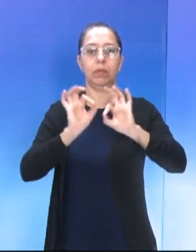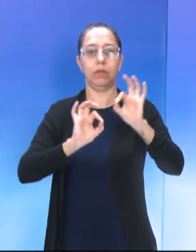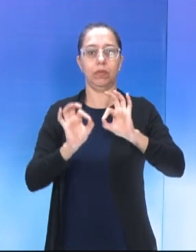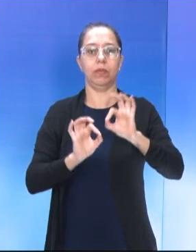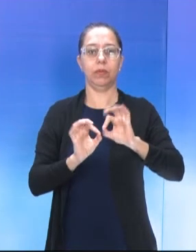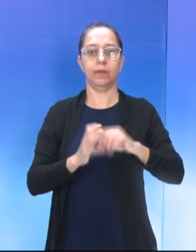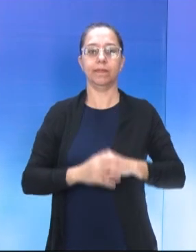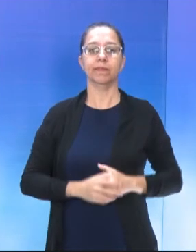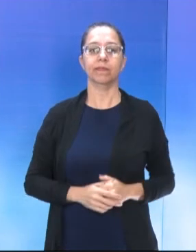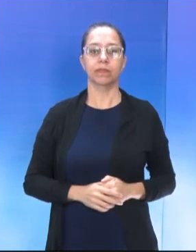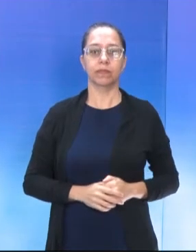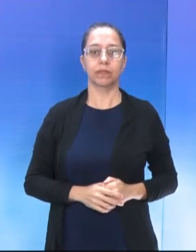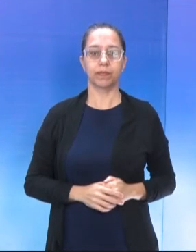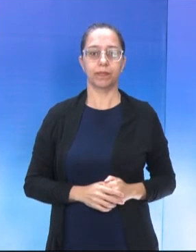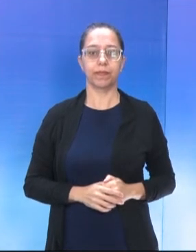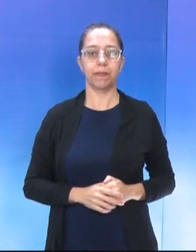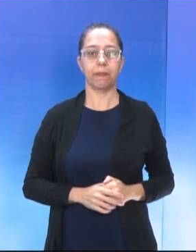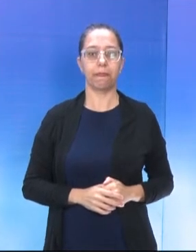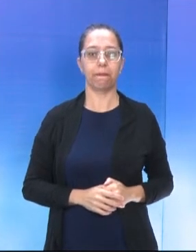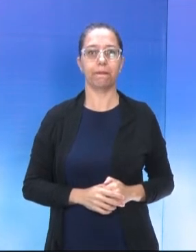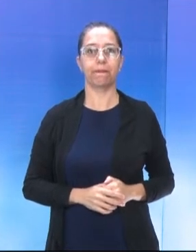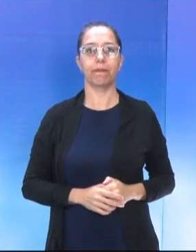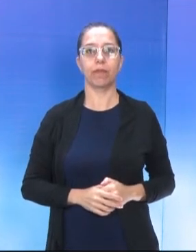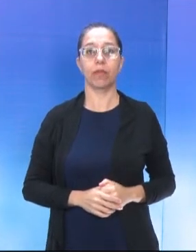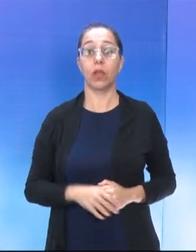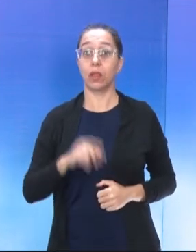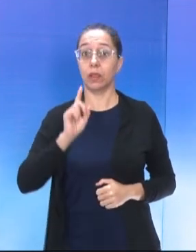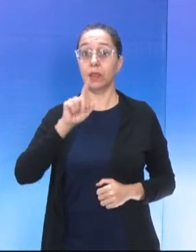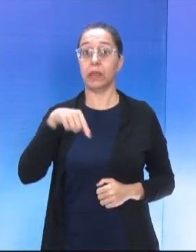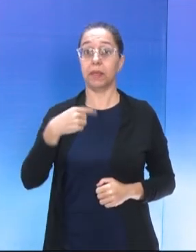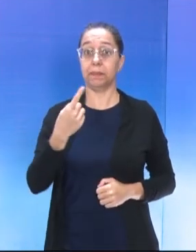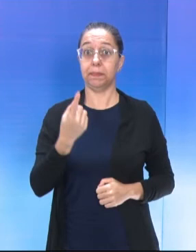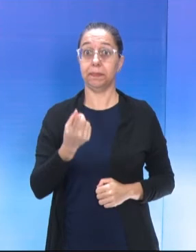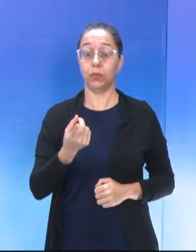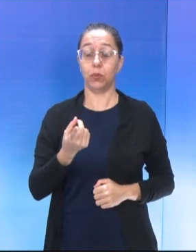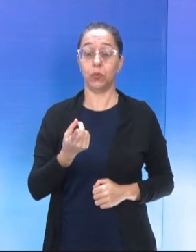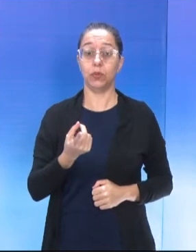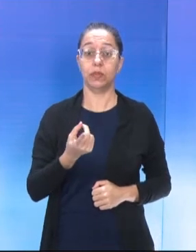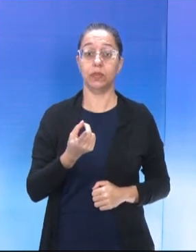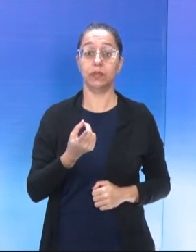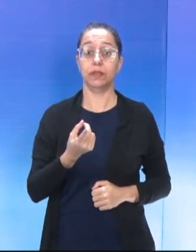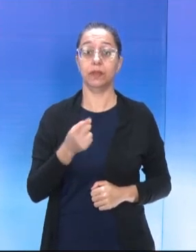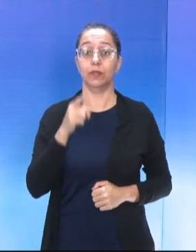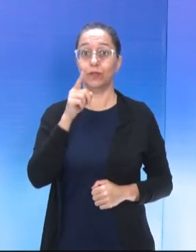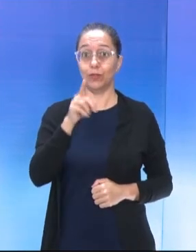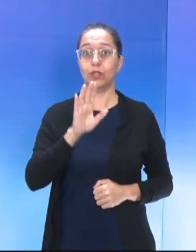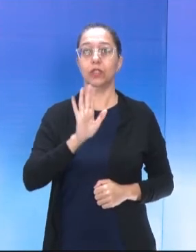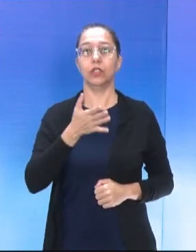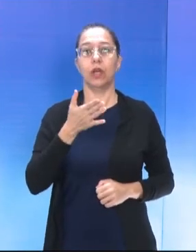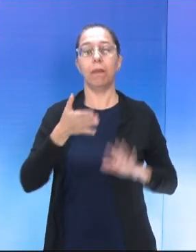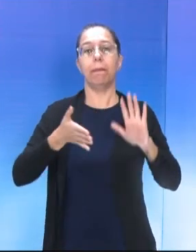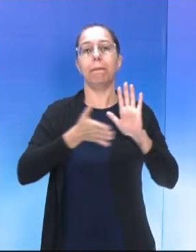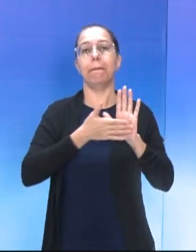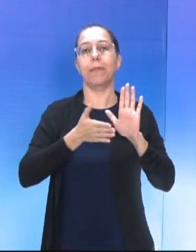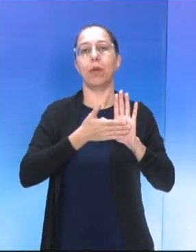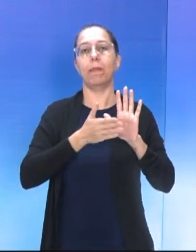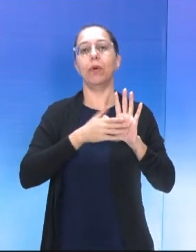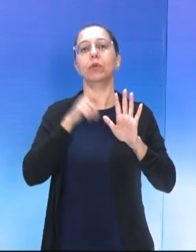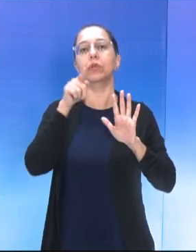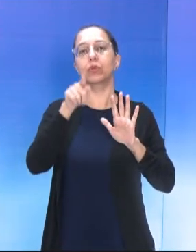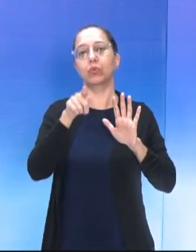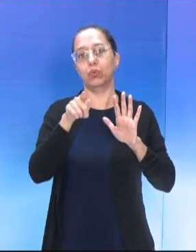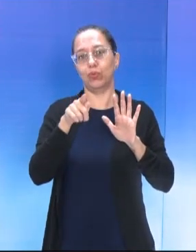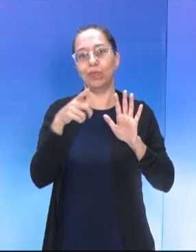voltar aí para aí o slide, e depois disso, aí você começa a propor. Você